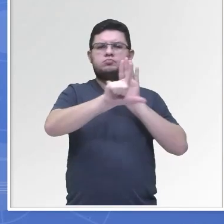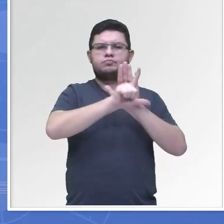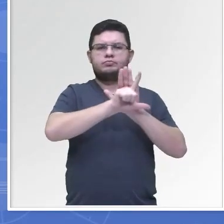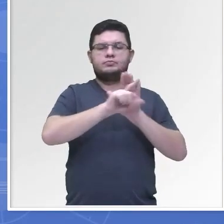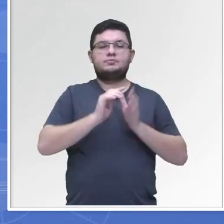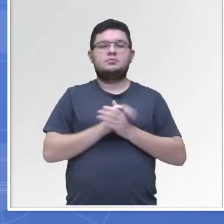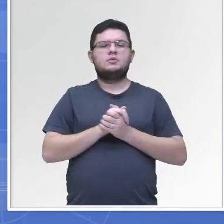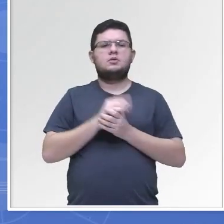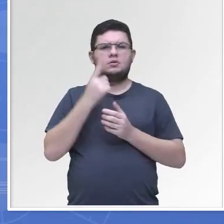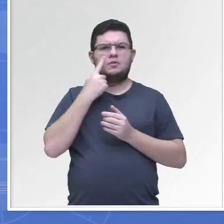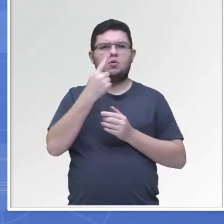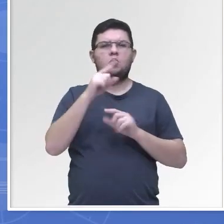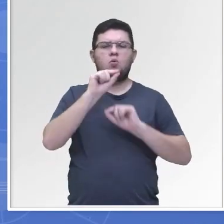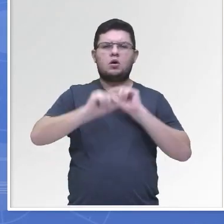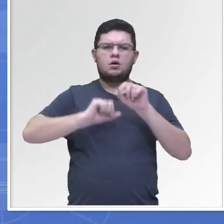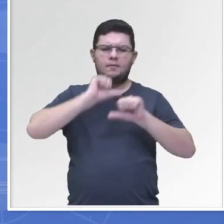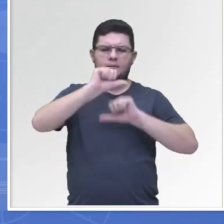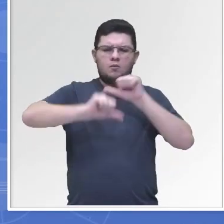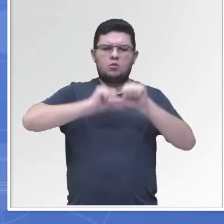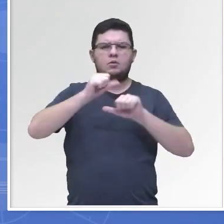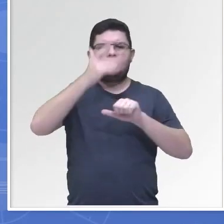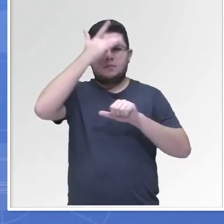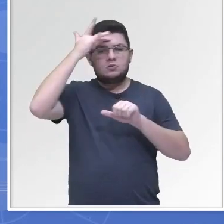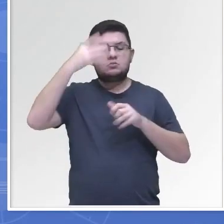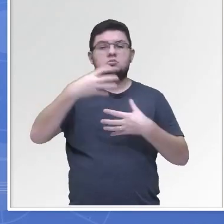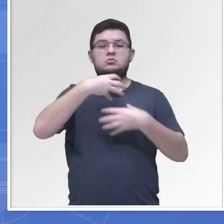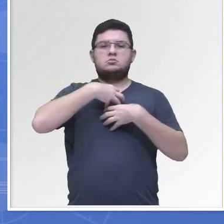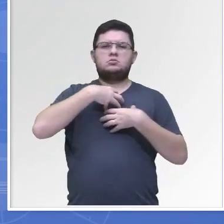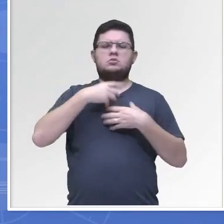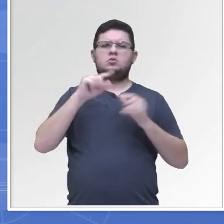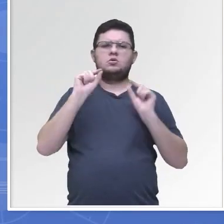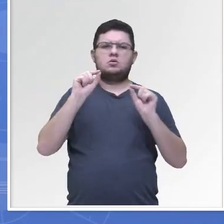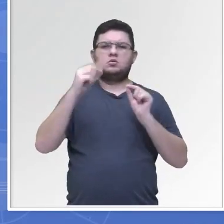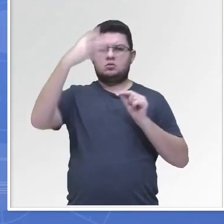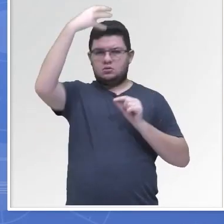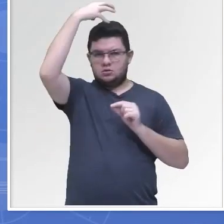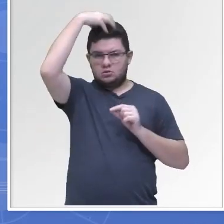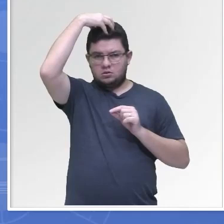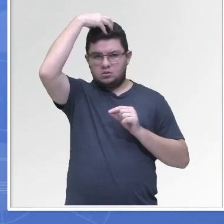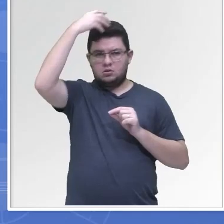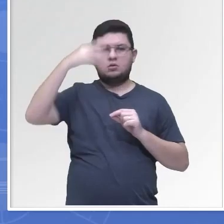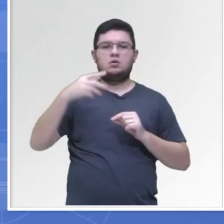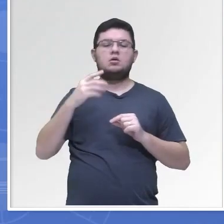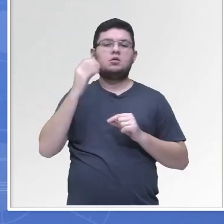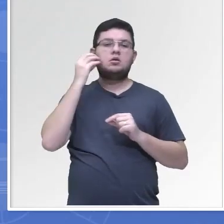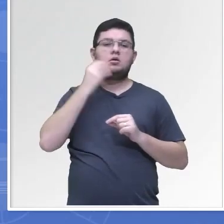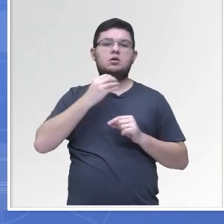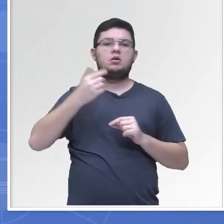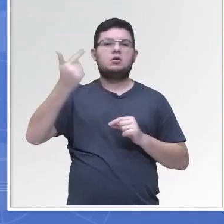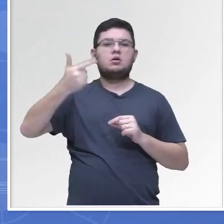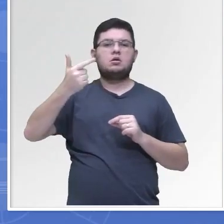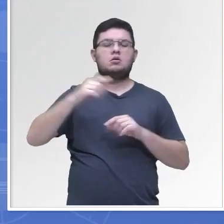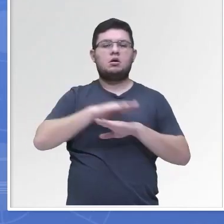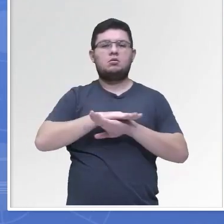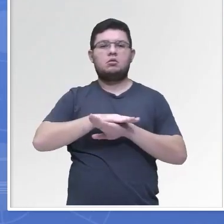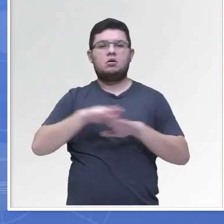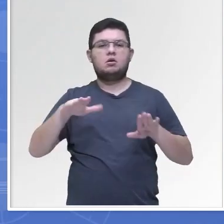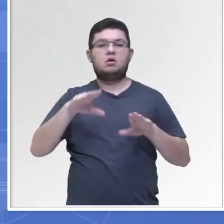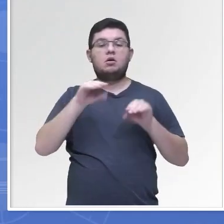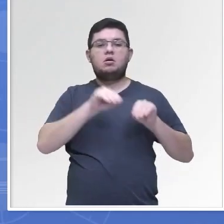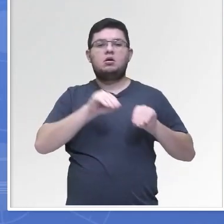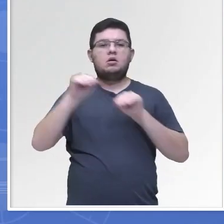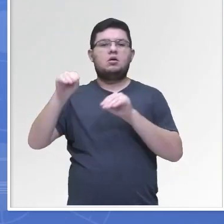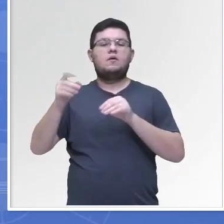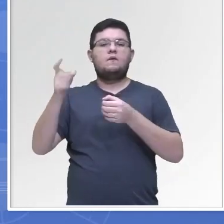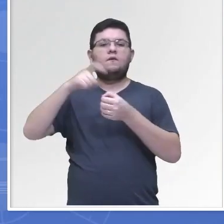o impacto disso na vida das pessoas. Tirou-se ali a figura do imperador Pedro II, ele é obrigado a se retirar do país porque a